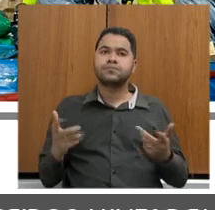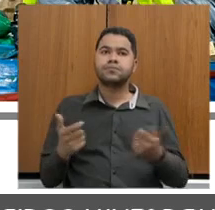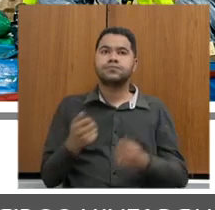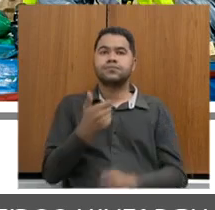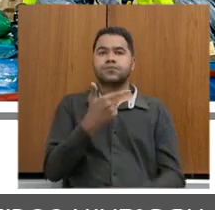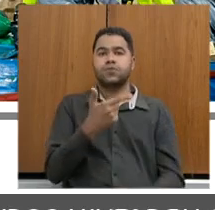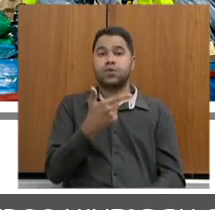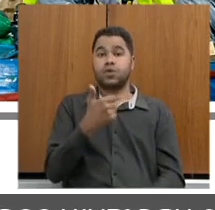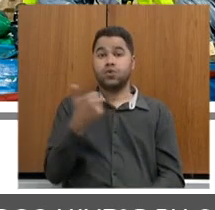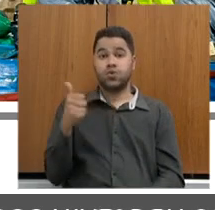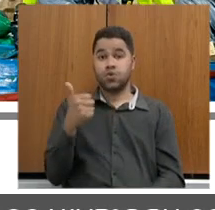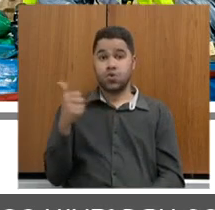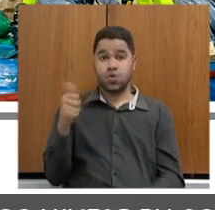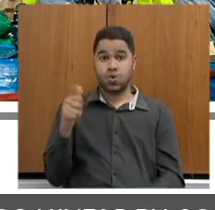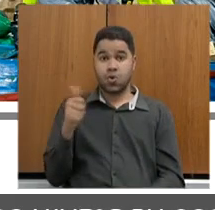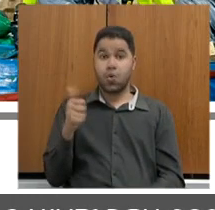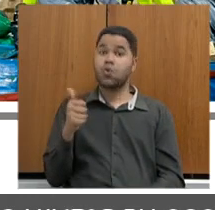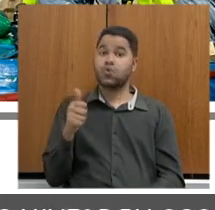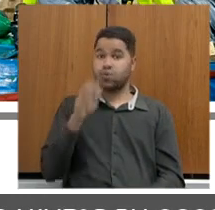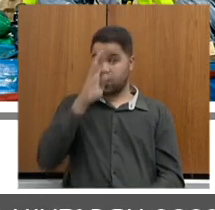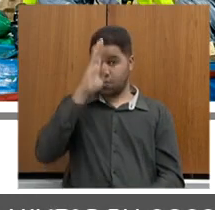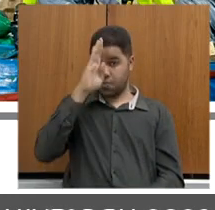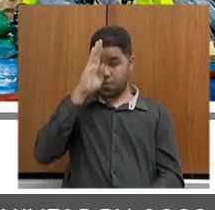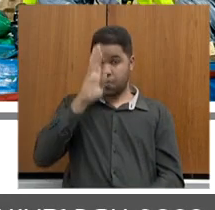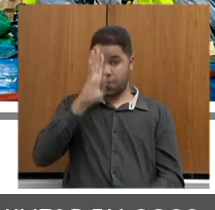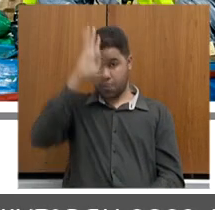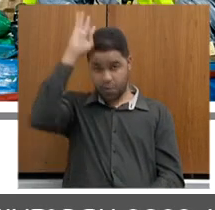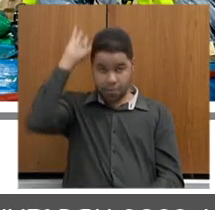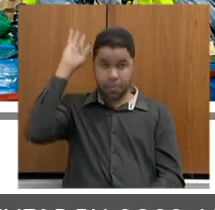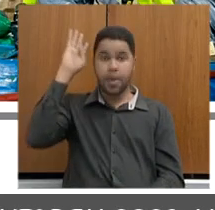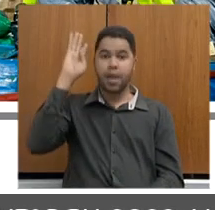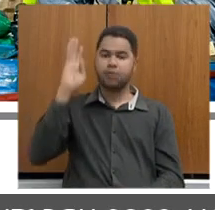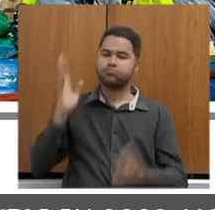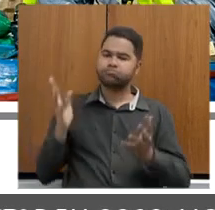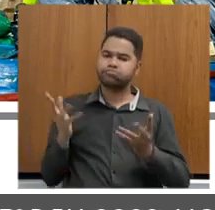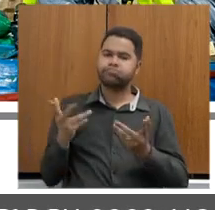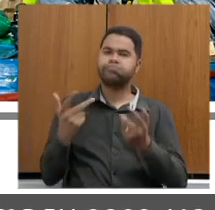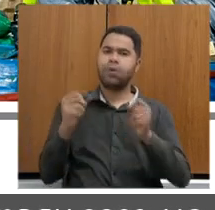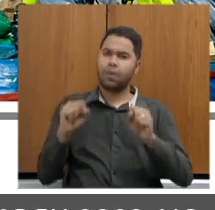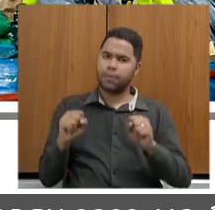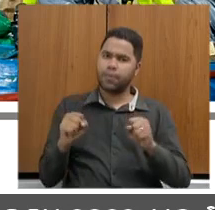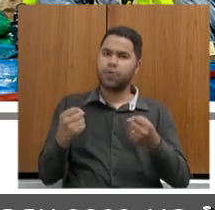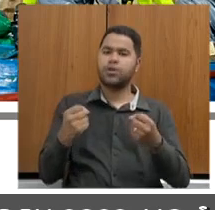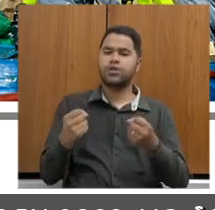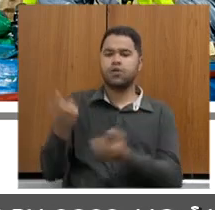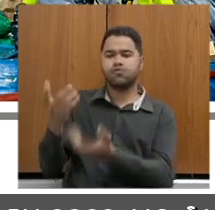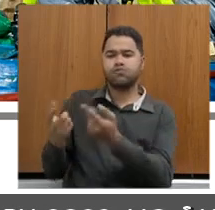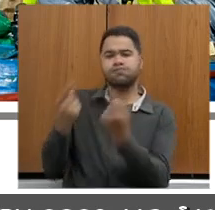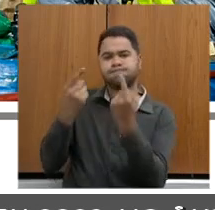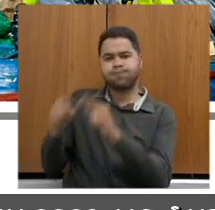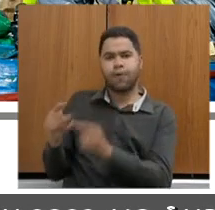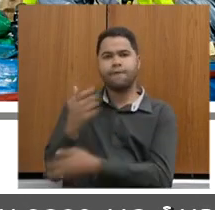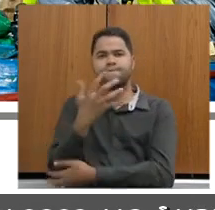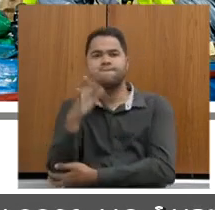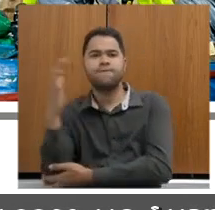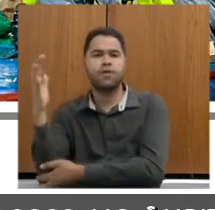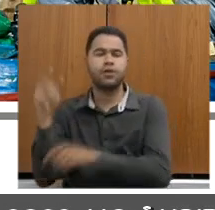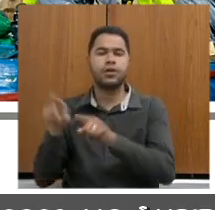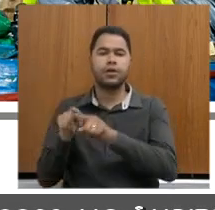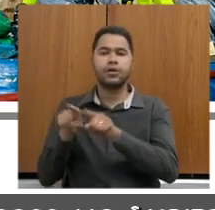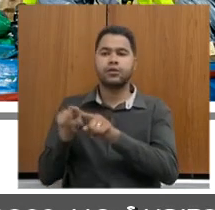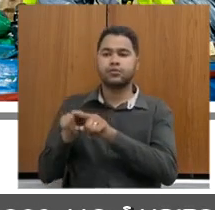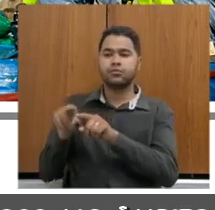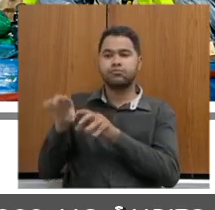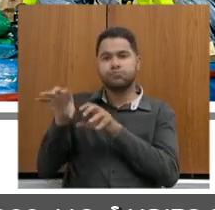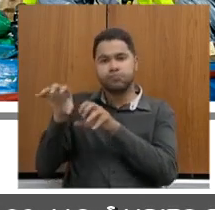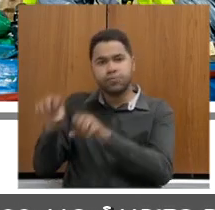211 Bombeiros Militares qualificados nos que no que se refere a proteção e combate a incêndio Florestal busca e Resgate